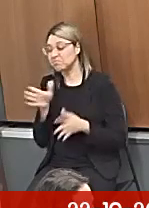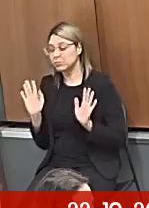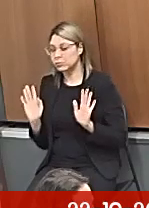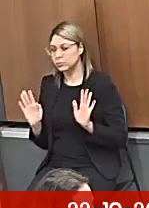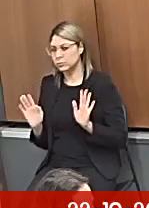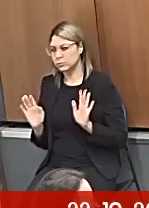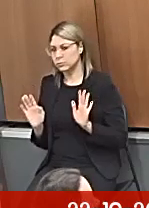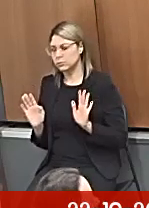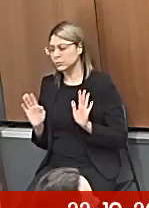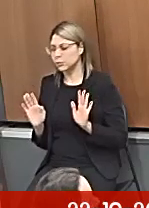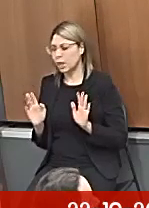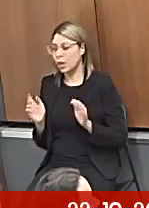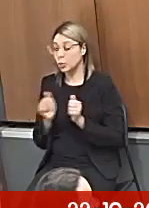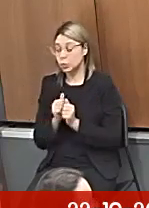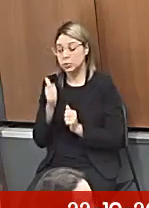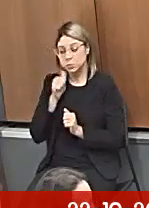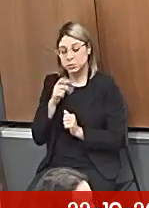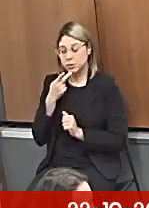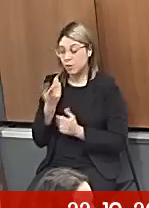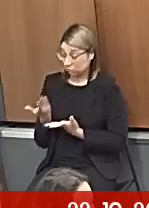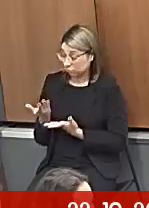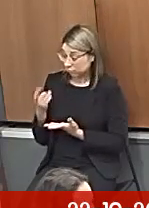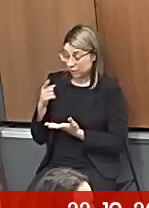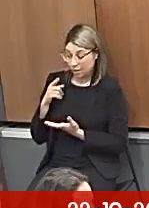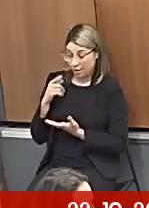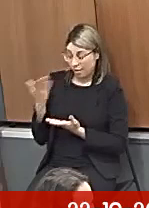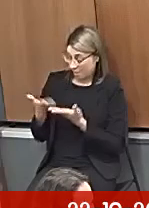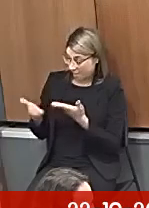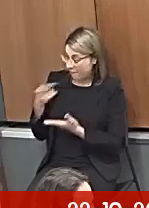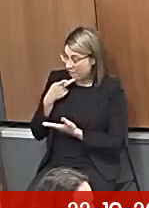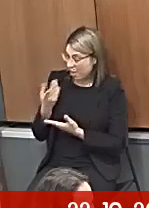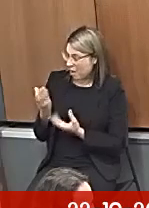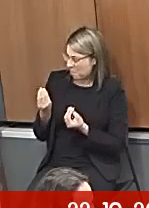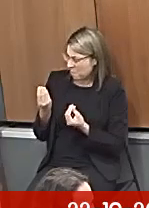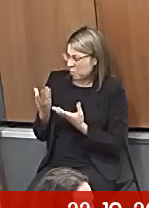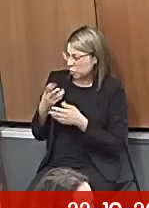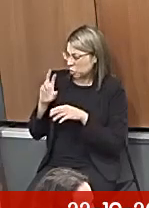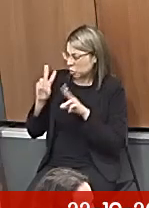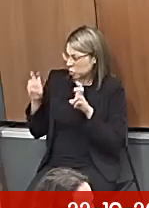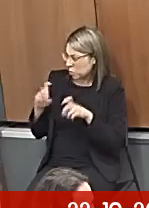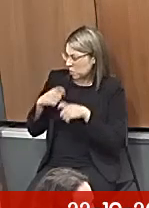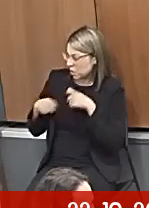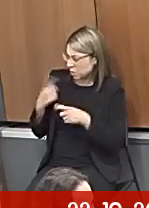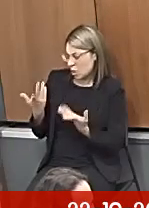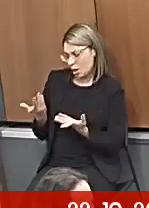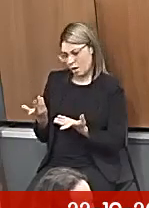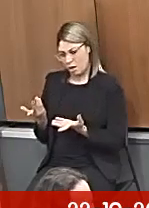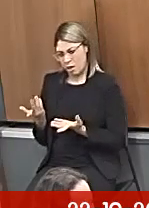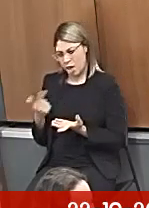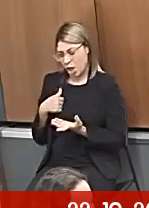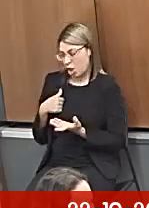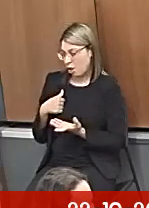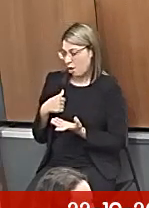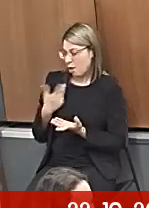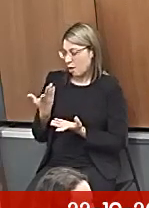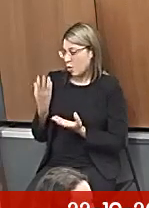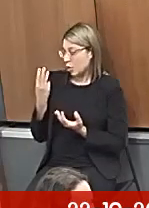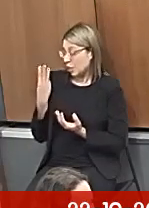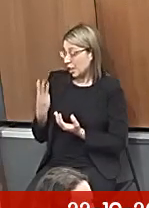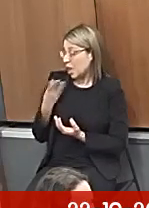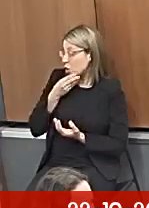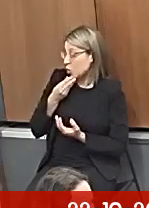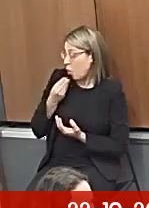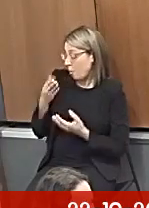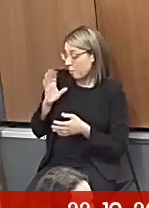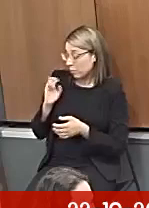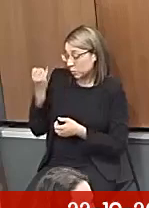E virou para as colegas e disse, vocês sabem que falam tanto de sexualidade? Eu fiquei com 3 homens essa noite e não gostei de